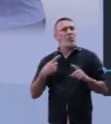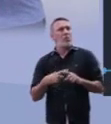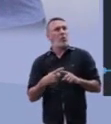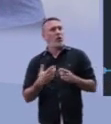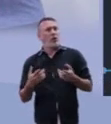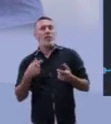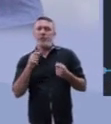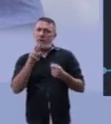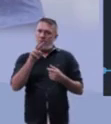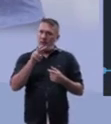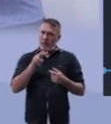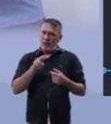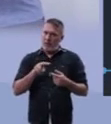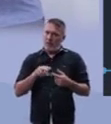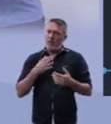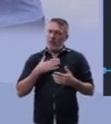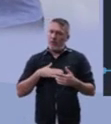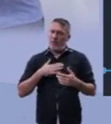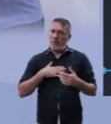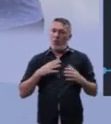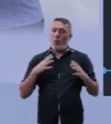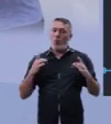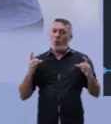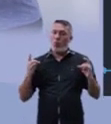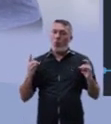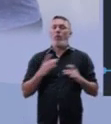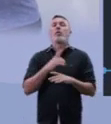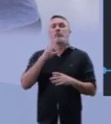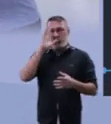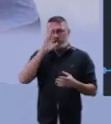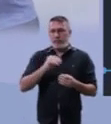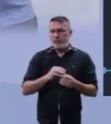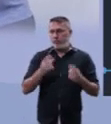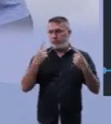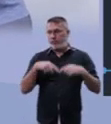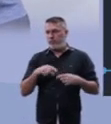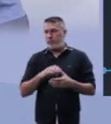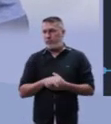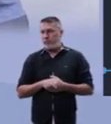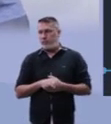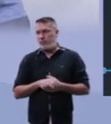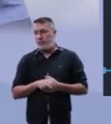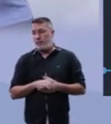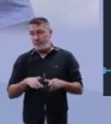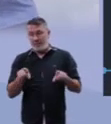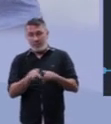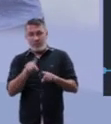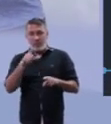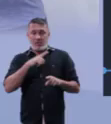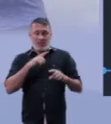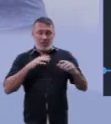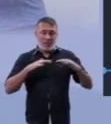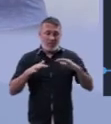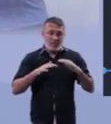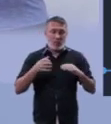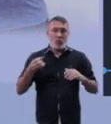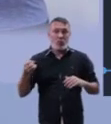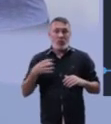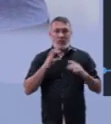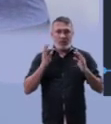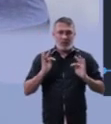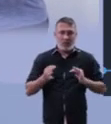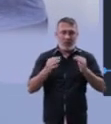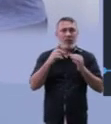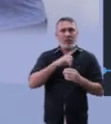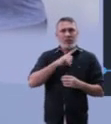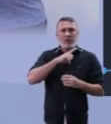ver com o tema? Nós vamos ter que ler a introdução por completo para entender isso aí. Embora esse movimento de modernização tecnológica tenha